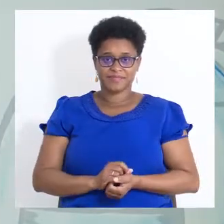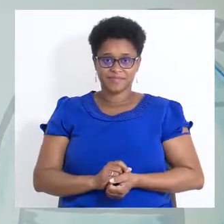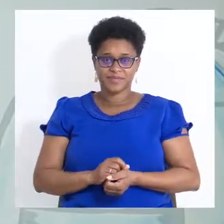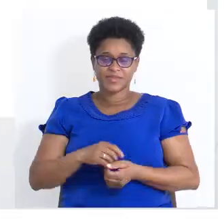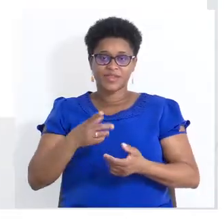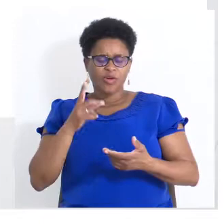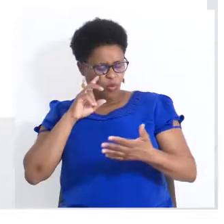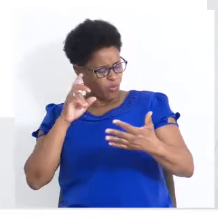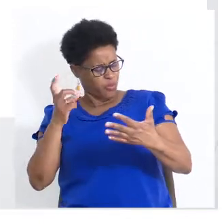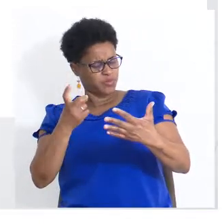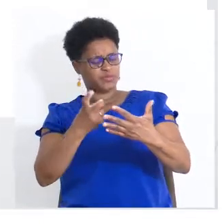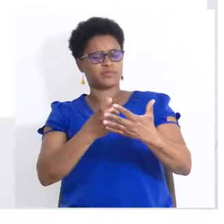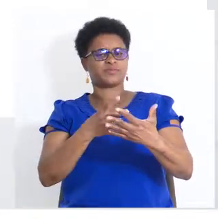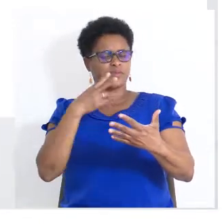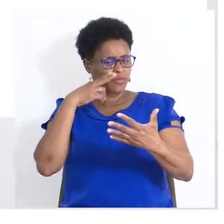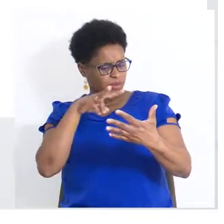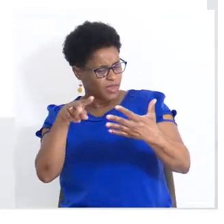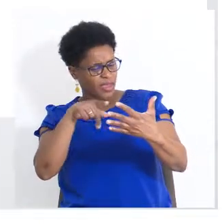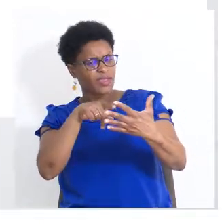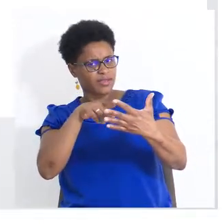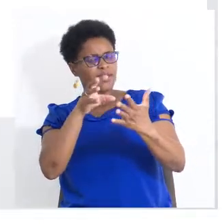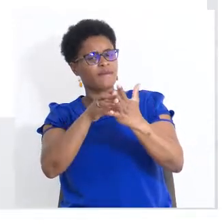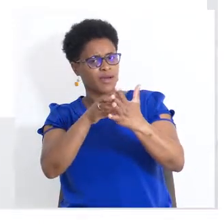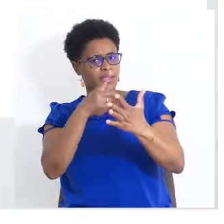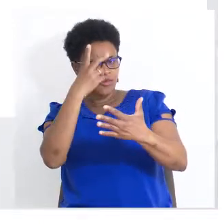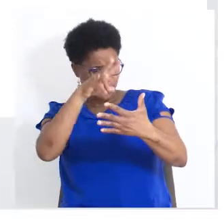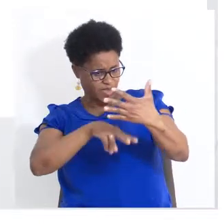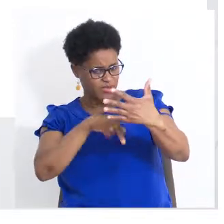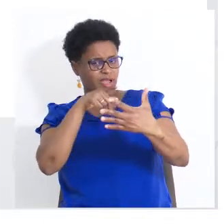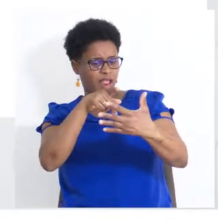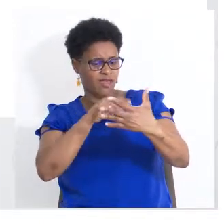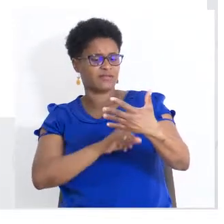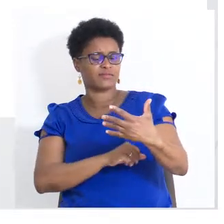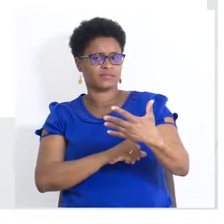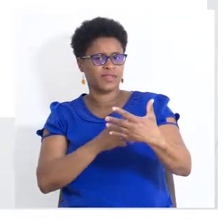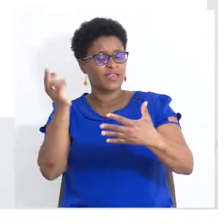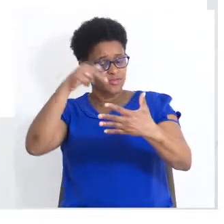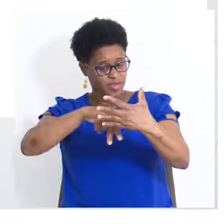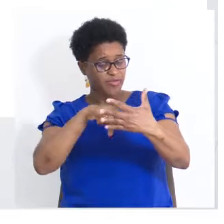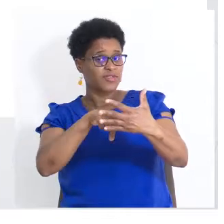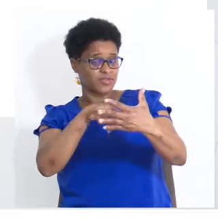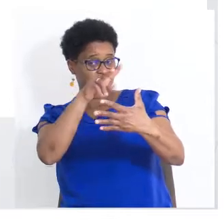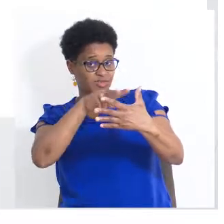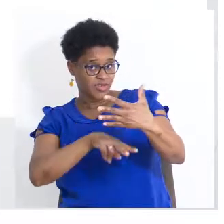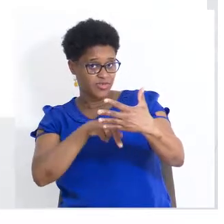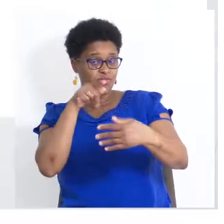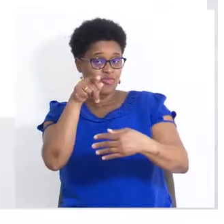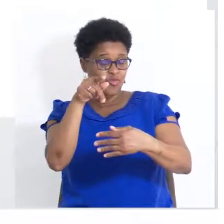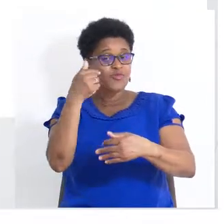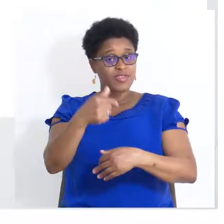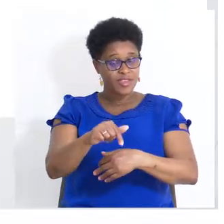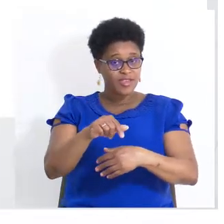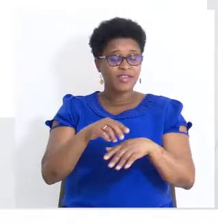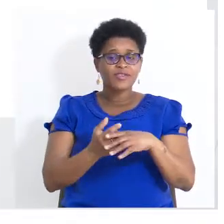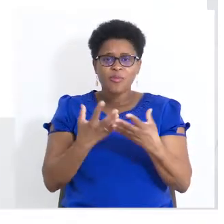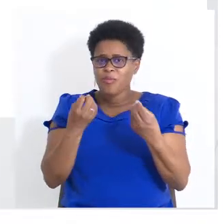lá. Observa essa imagem. É um texto que está lá. Dentro desse texto, tu